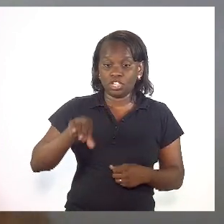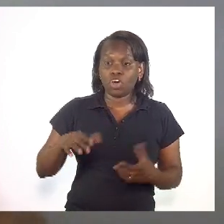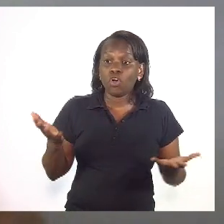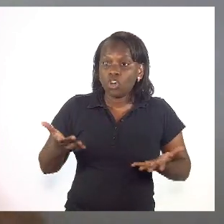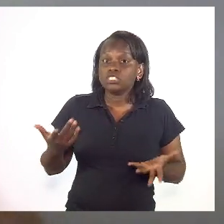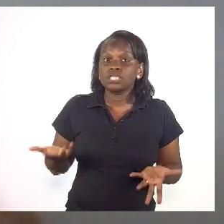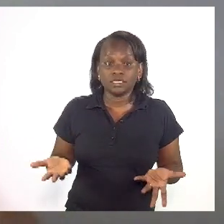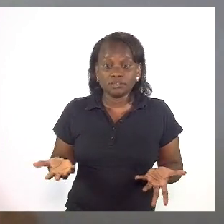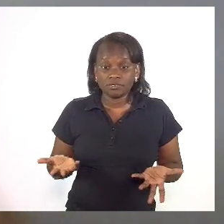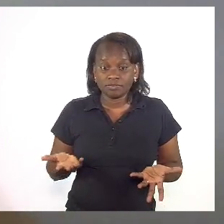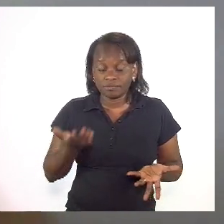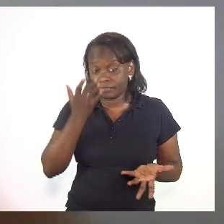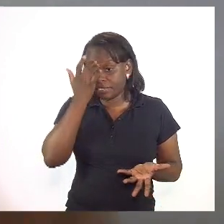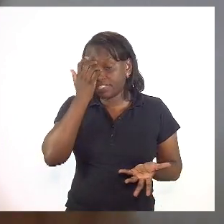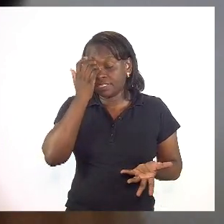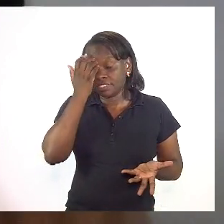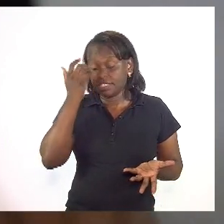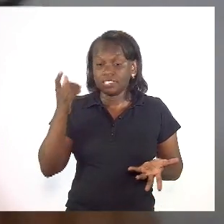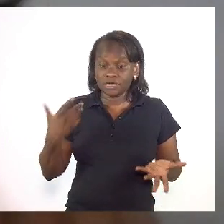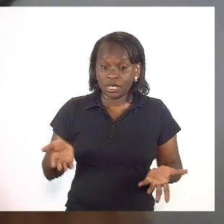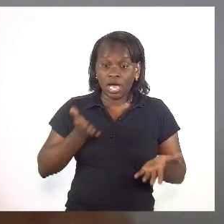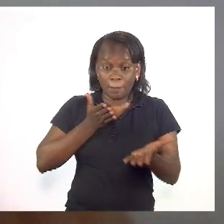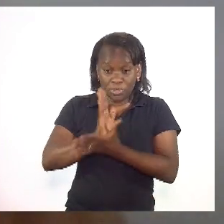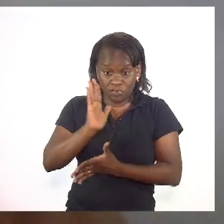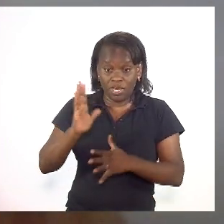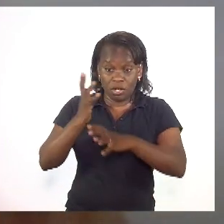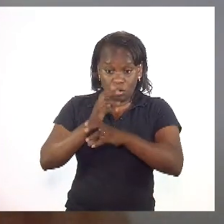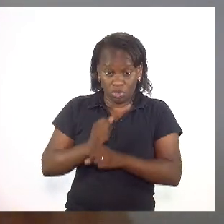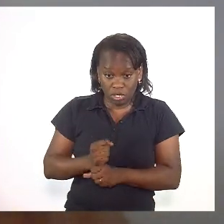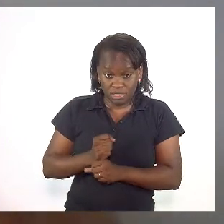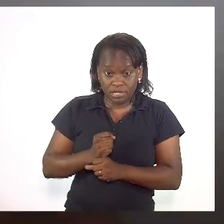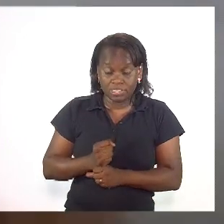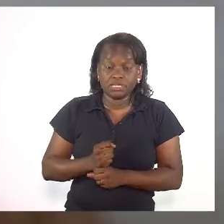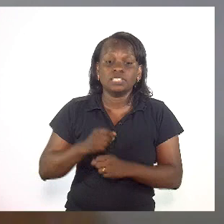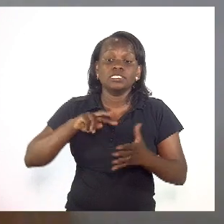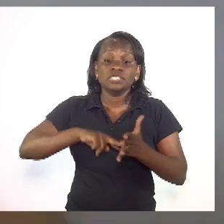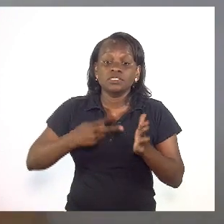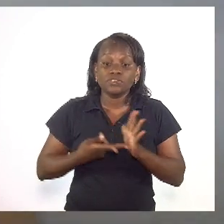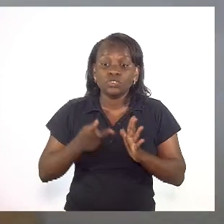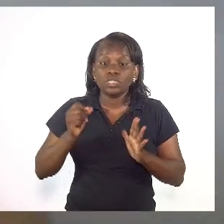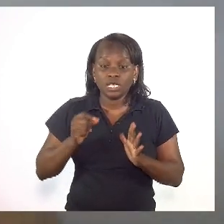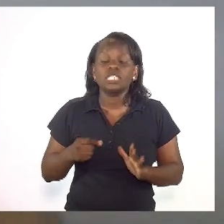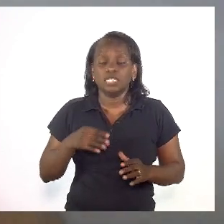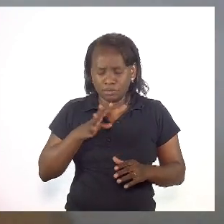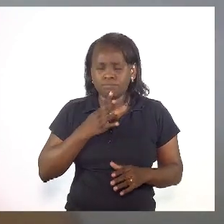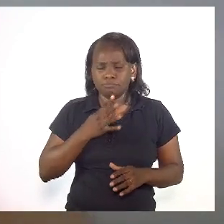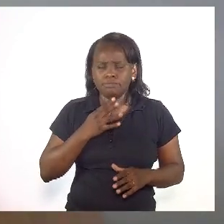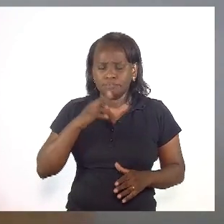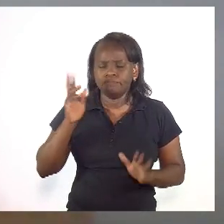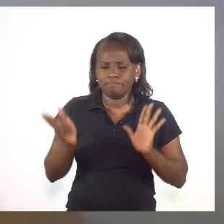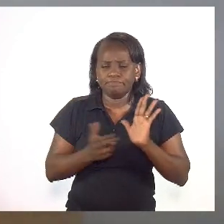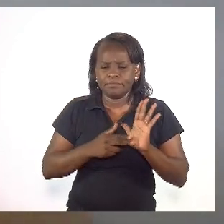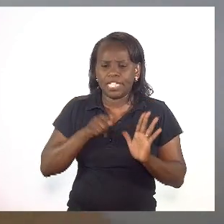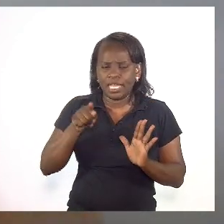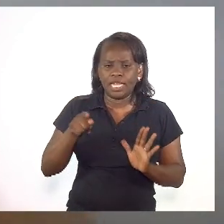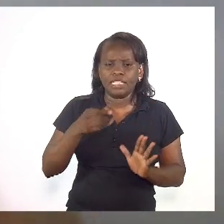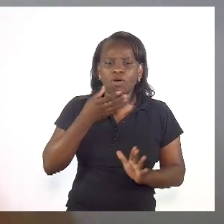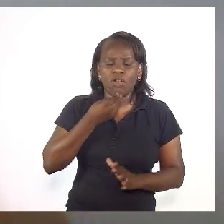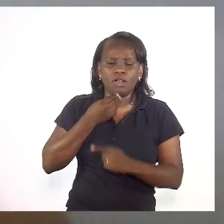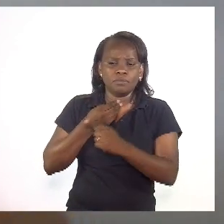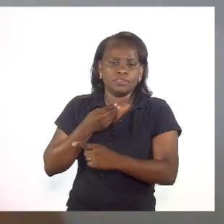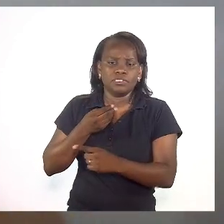dele hoje. Então, a aprovação dessas contas significa o reconhecimento de que ele está